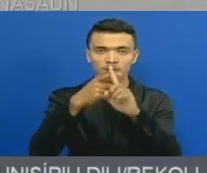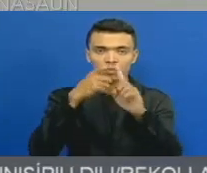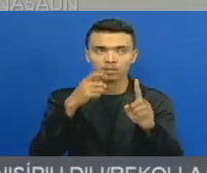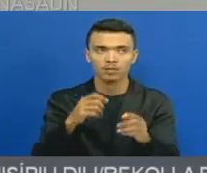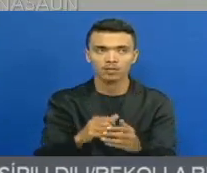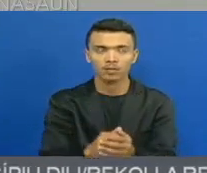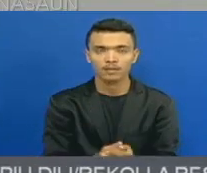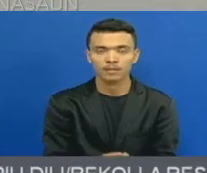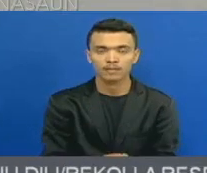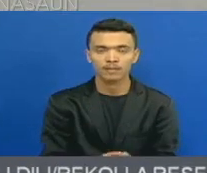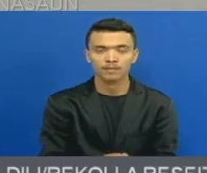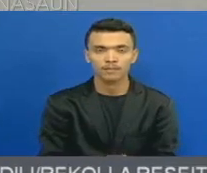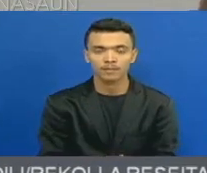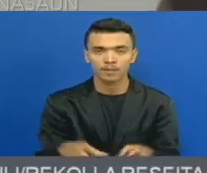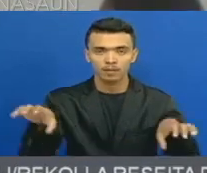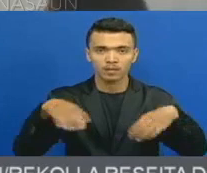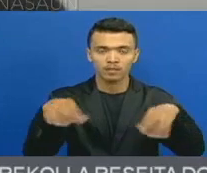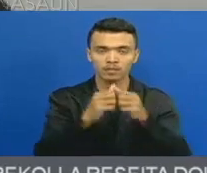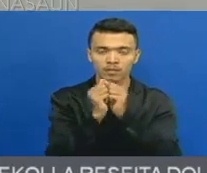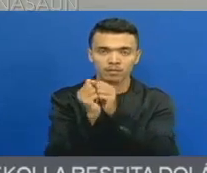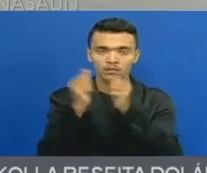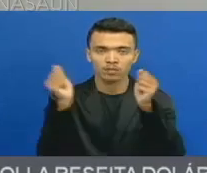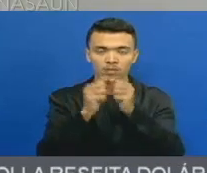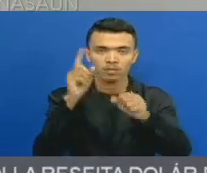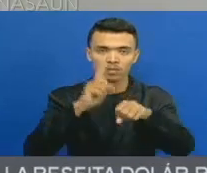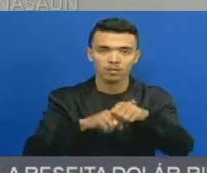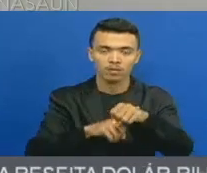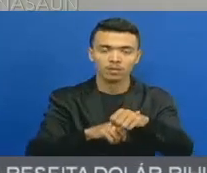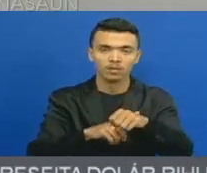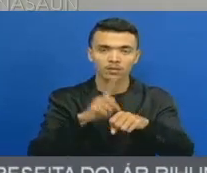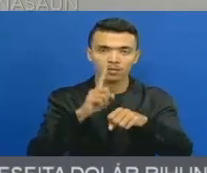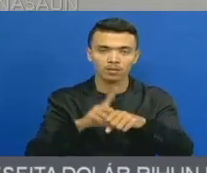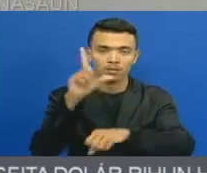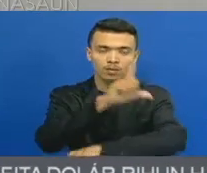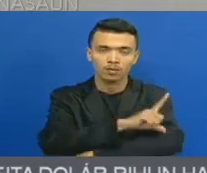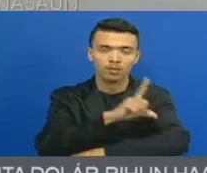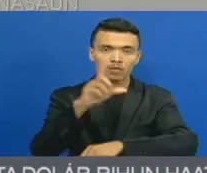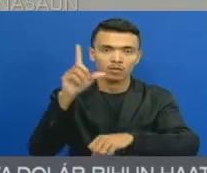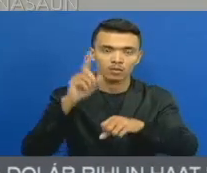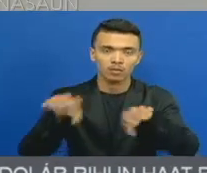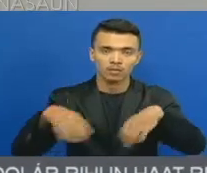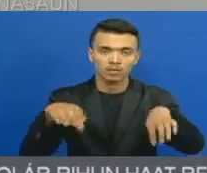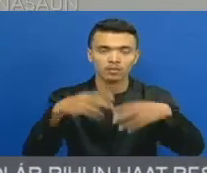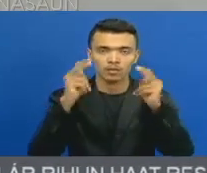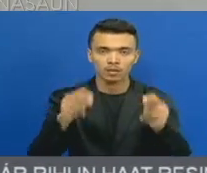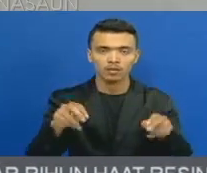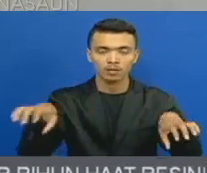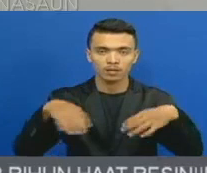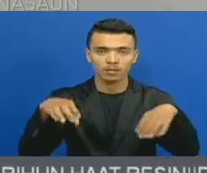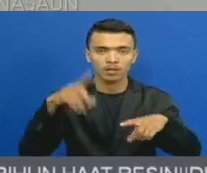desempenho. Ita tem que serviço pontual, durante a hora se lorong serviço tem que serviço Laos